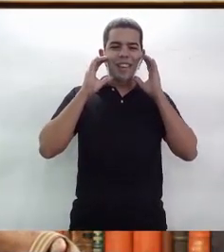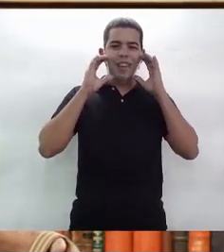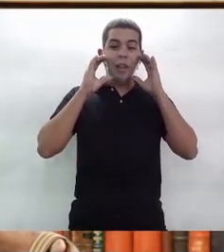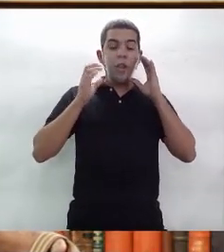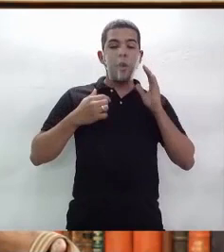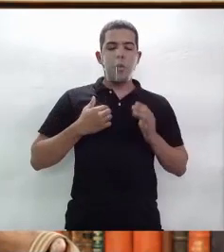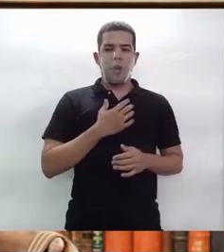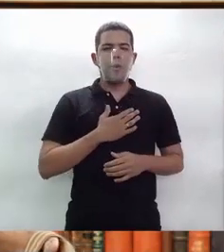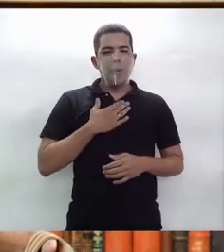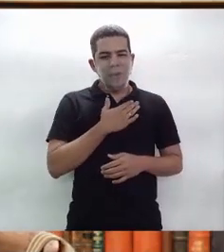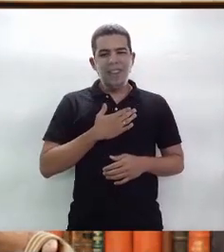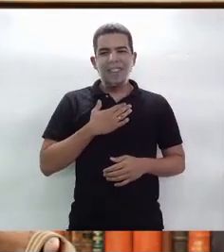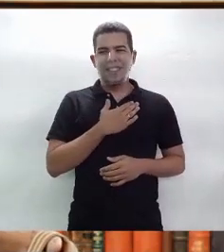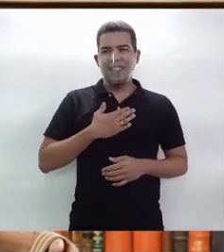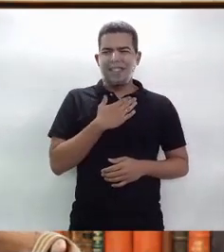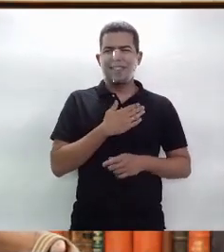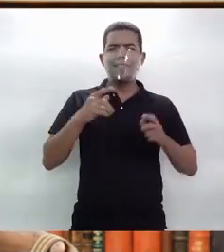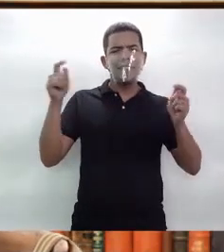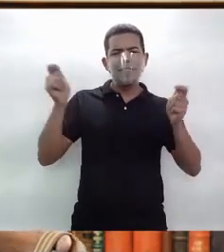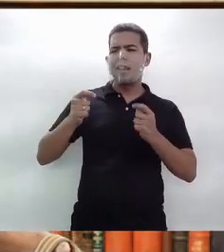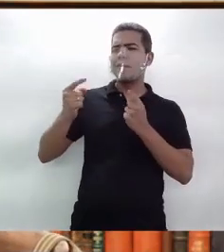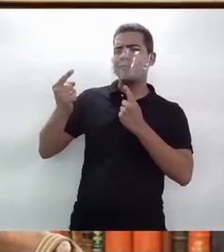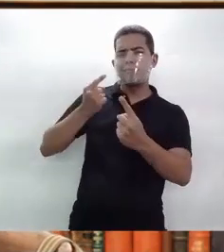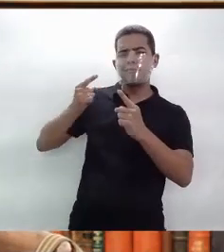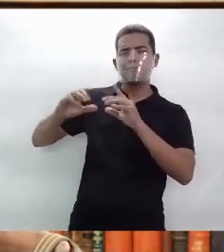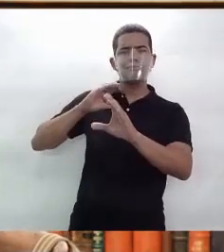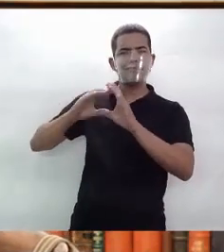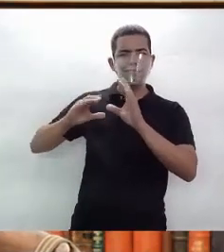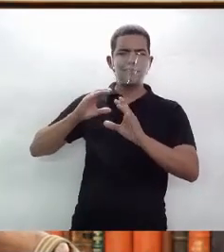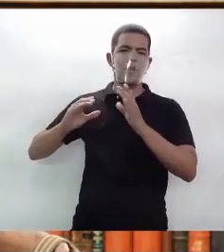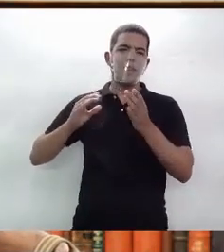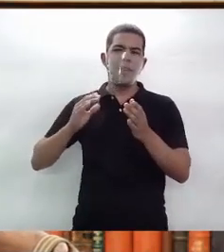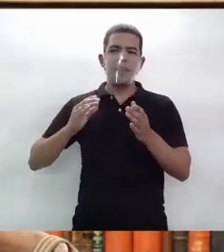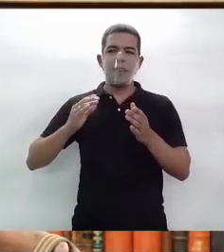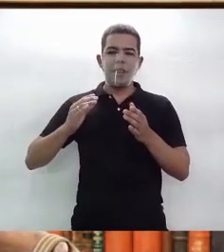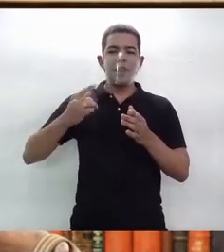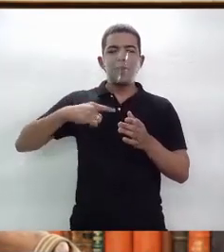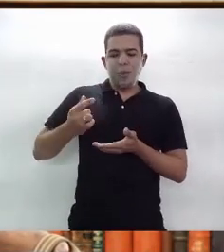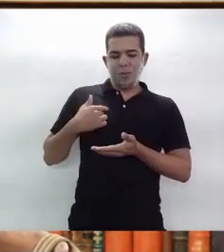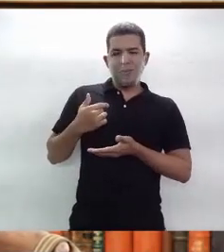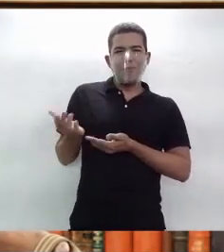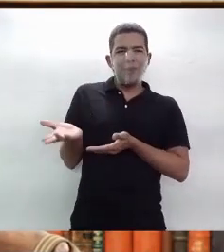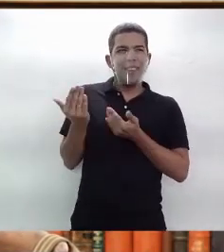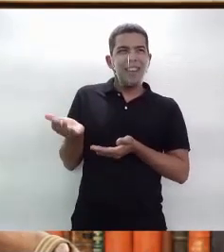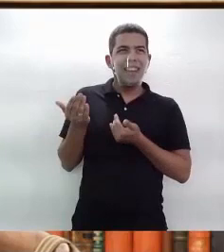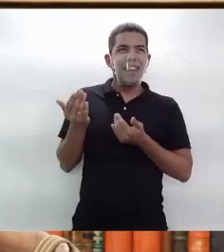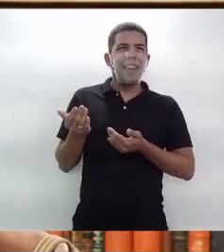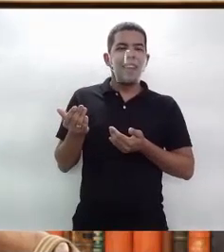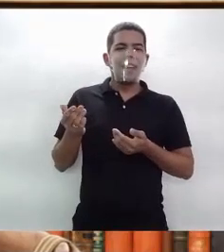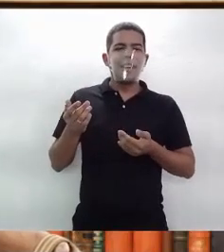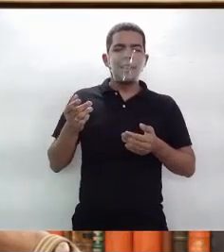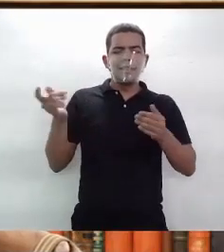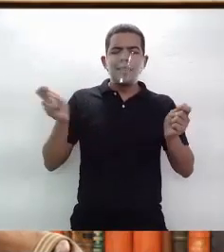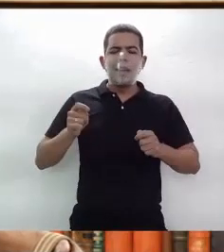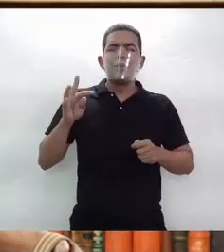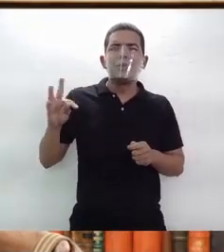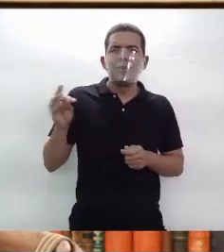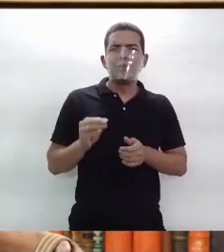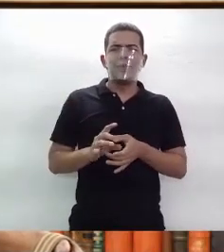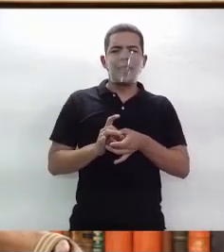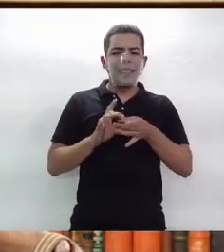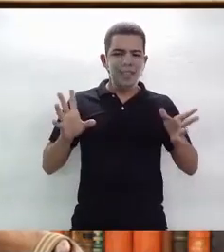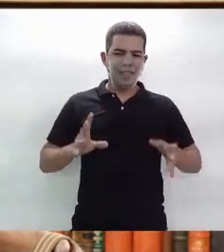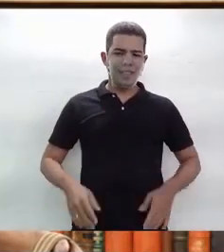eu gostaria muito que eu tivesse tido esse diálogo quando na minha infância, na minha adolescência, de que tudo era permitido no sentido que